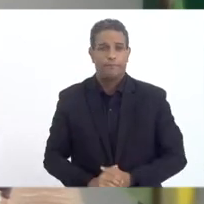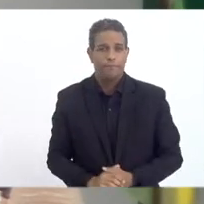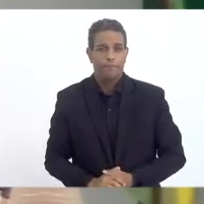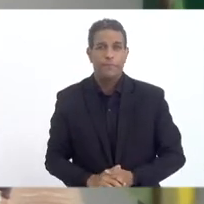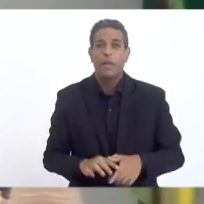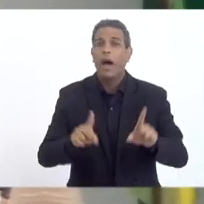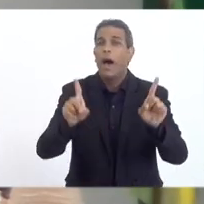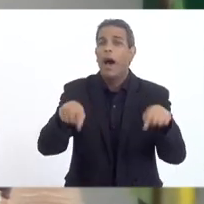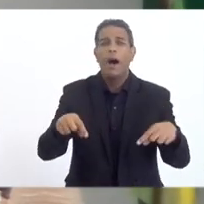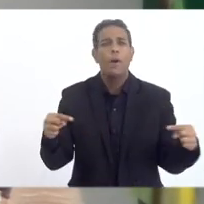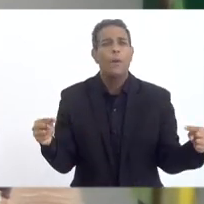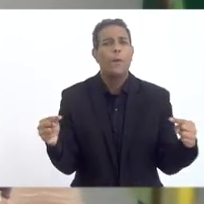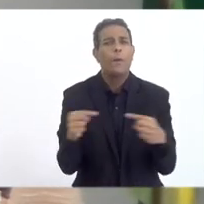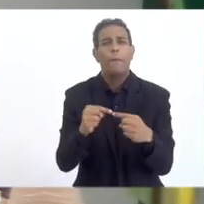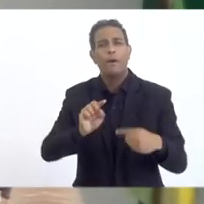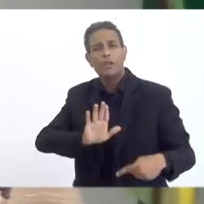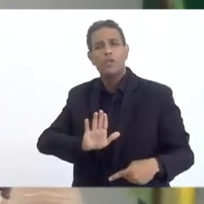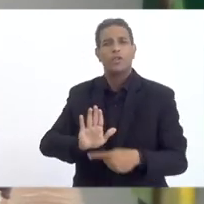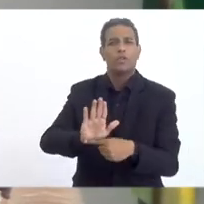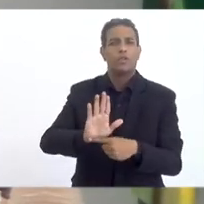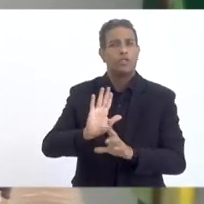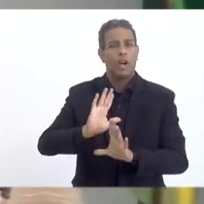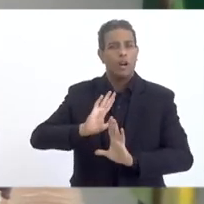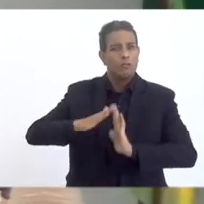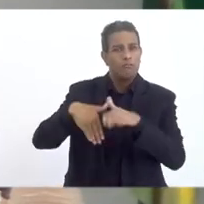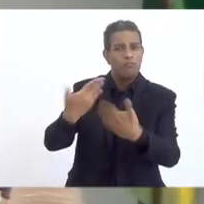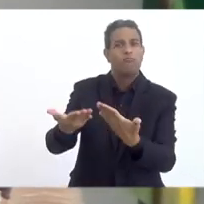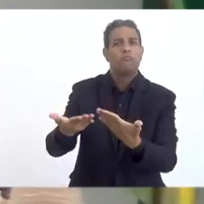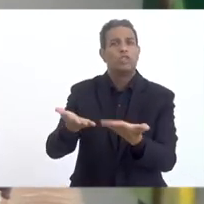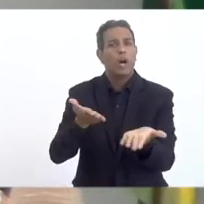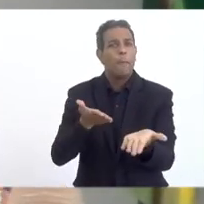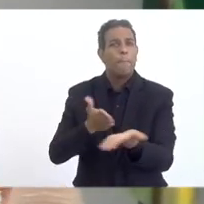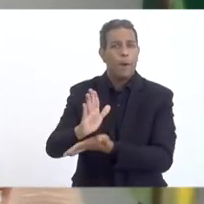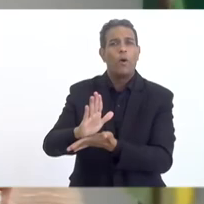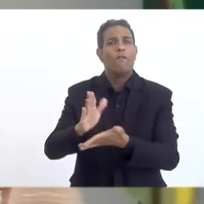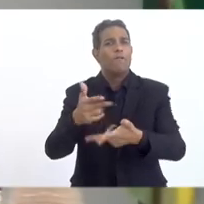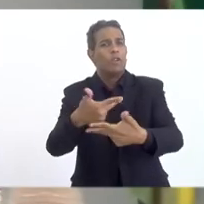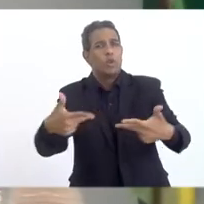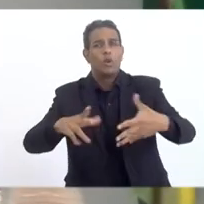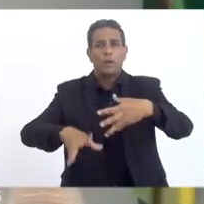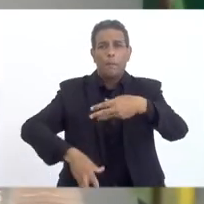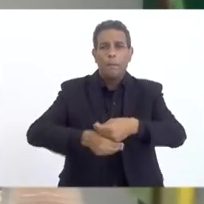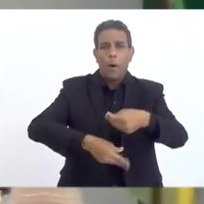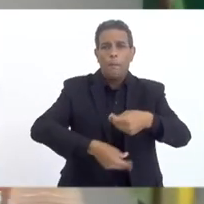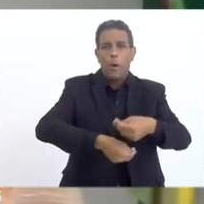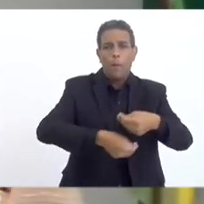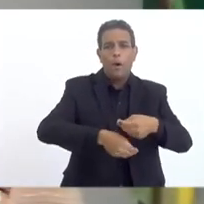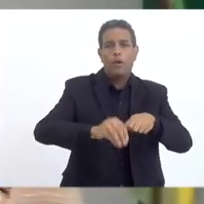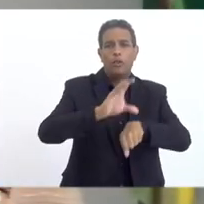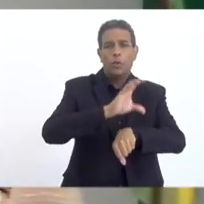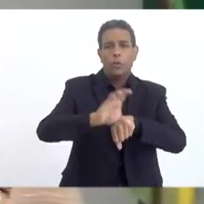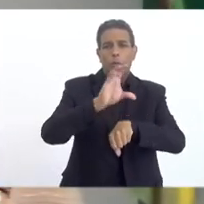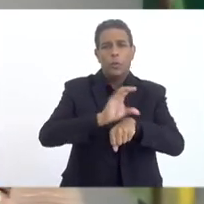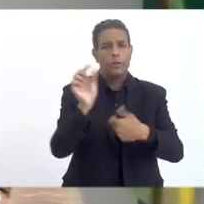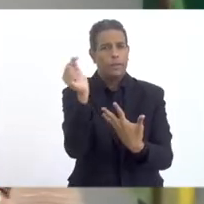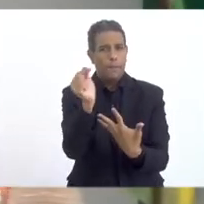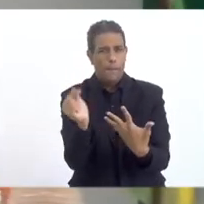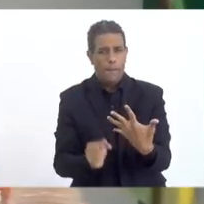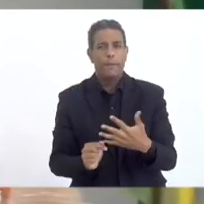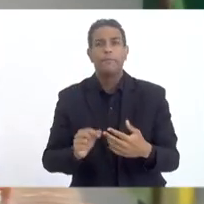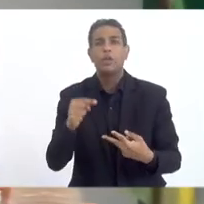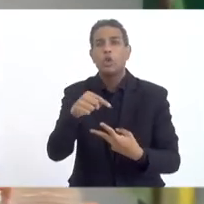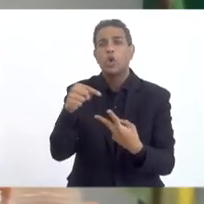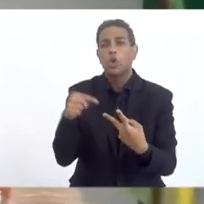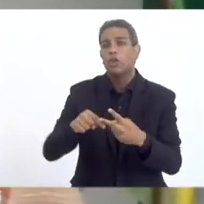são favoráveis a tramitação, a aprovação com as emendas, etc., etc., dos